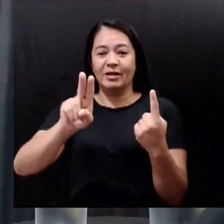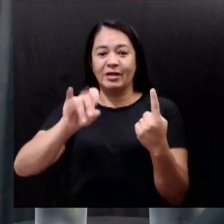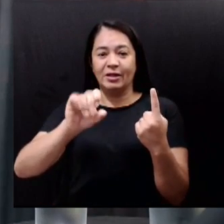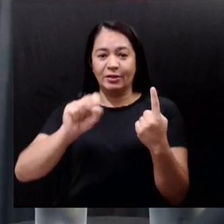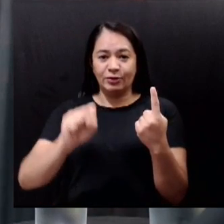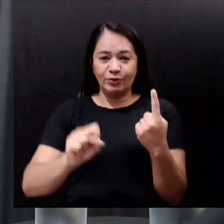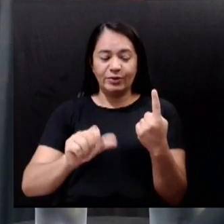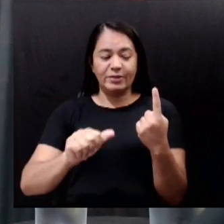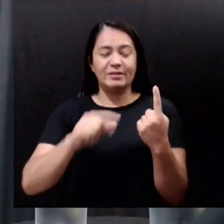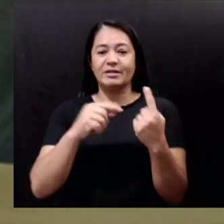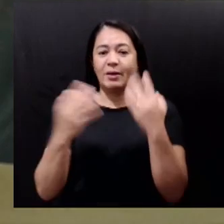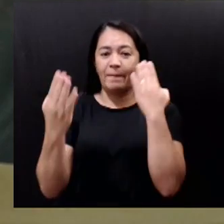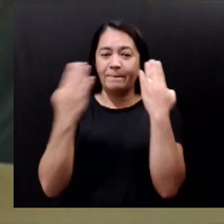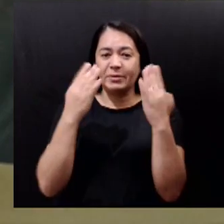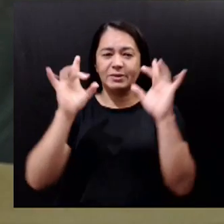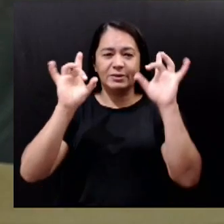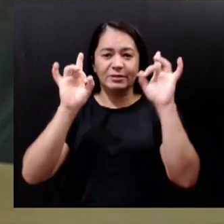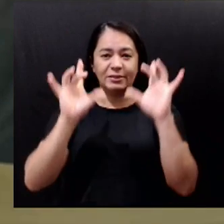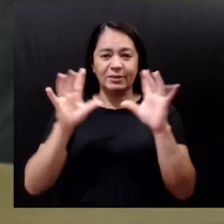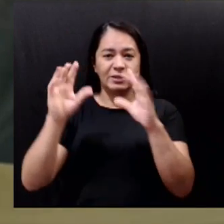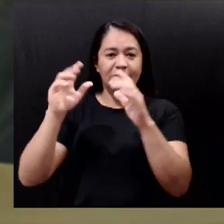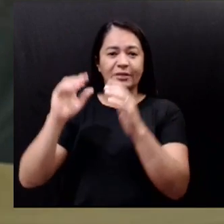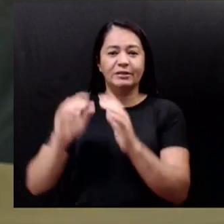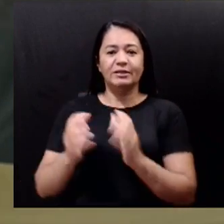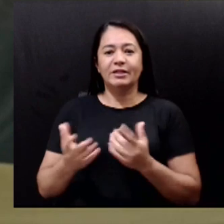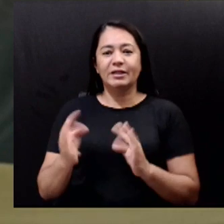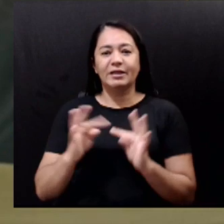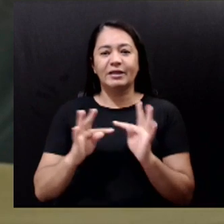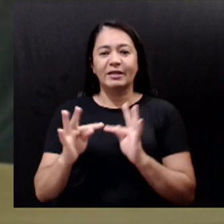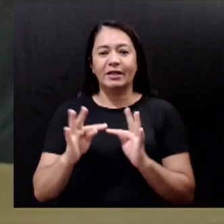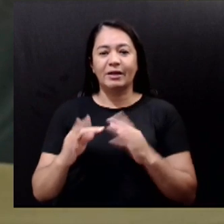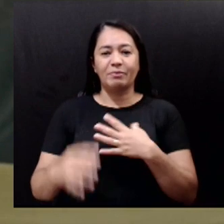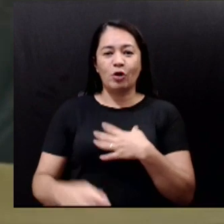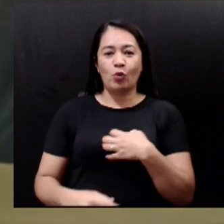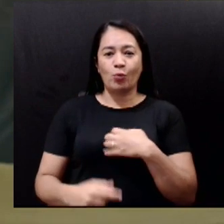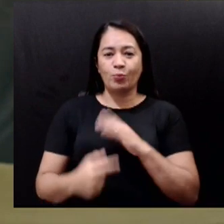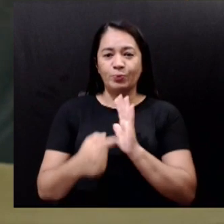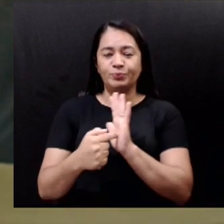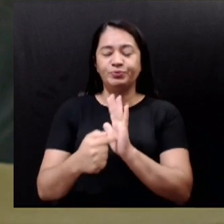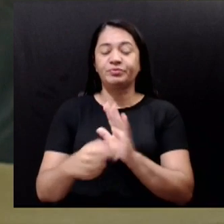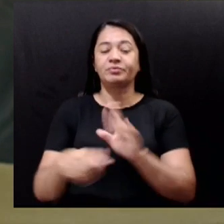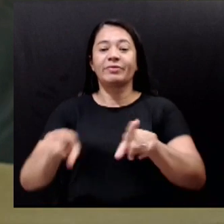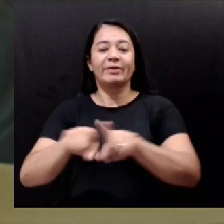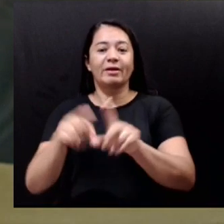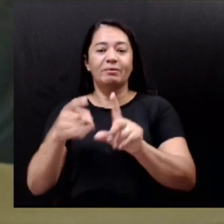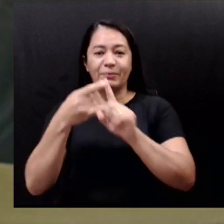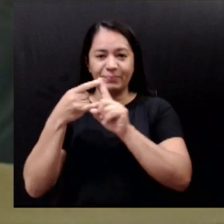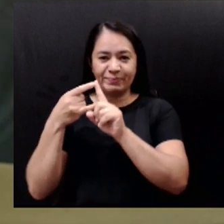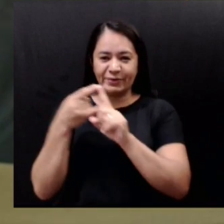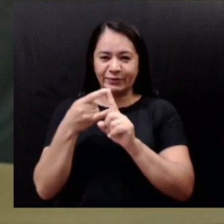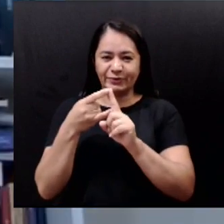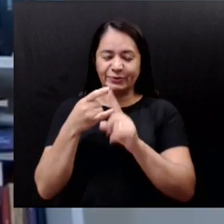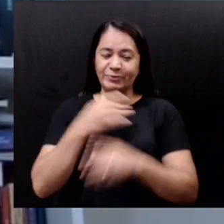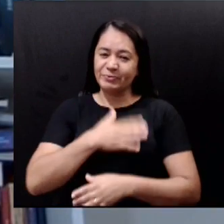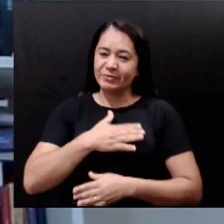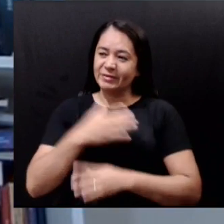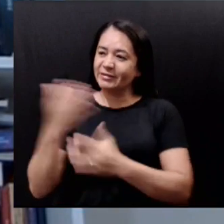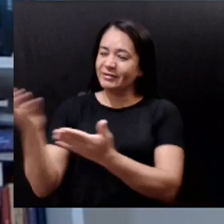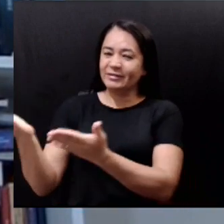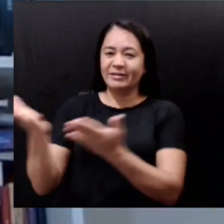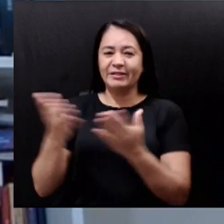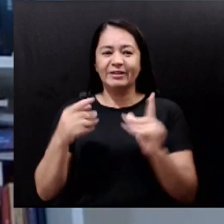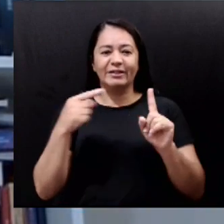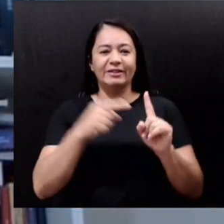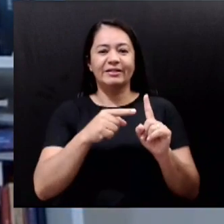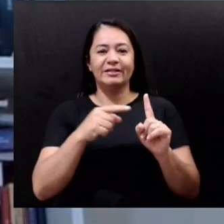em terapia cognitivo-comportamental. E pelo Zoom, nós temos o prazer de receber o sociólogo Fagner